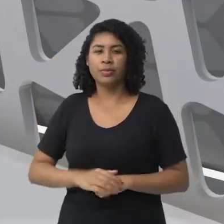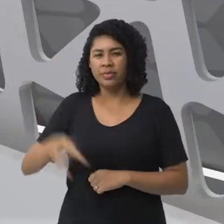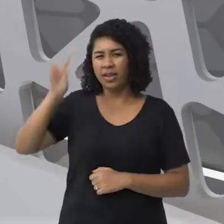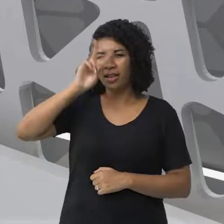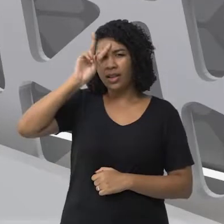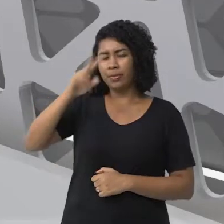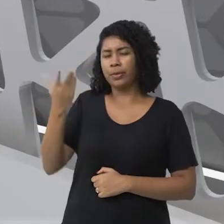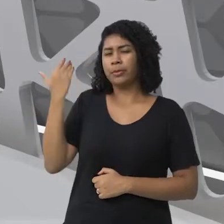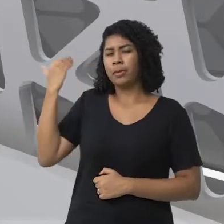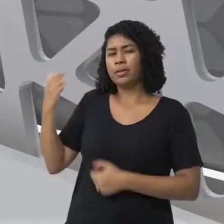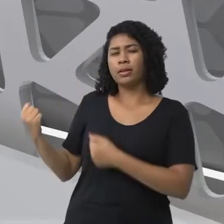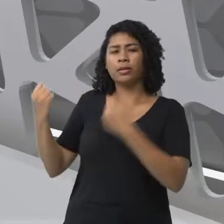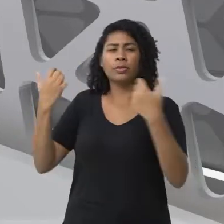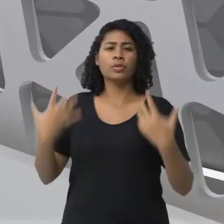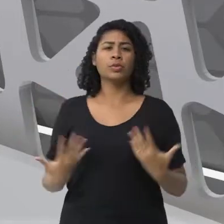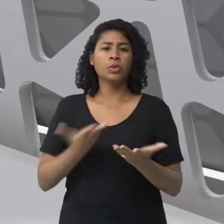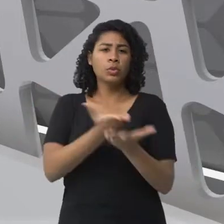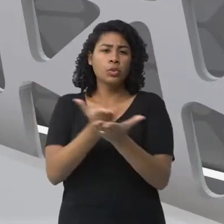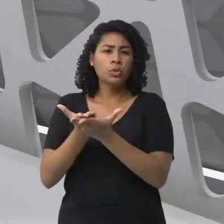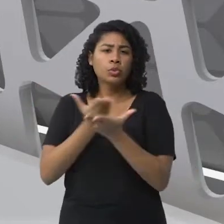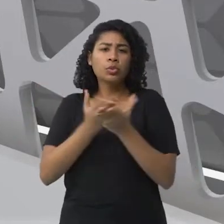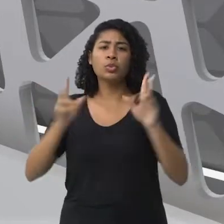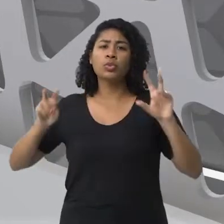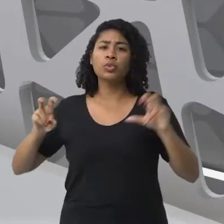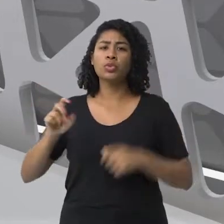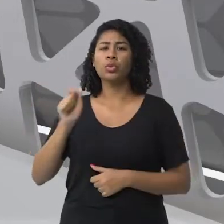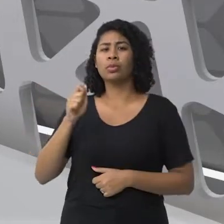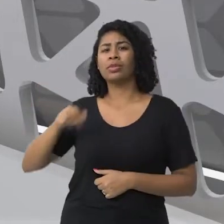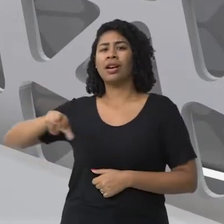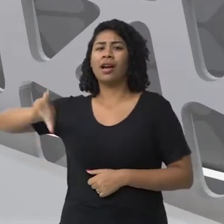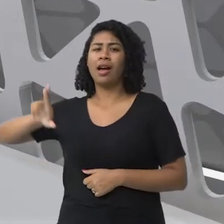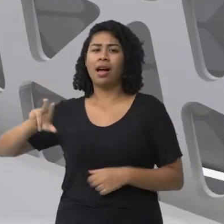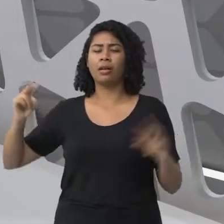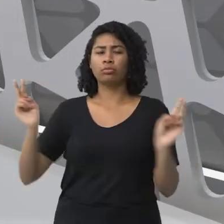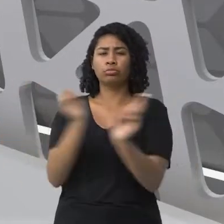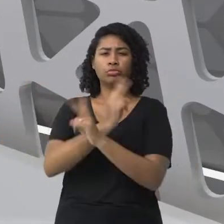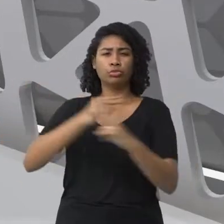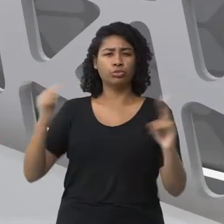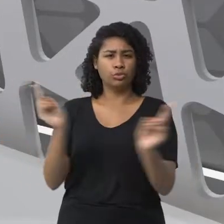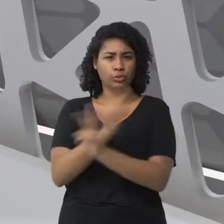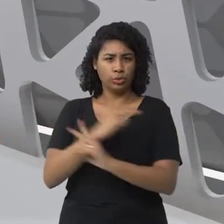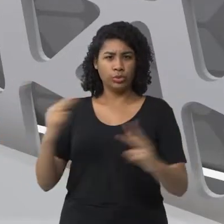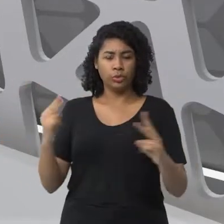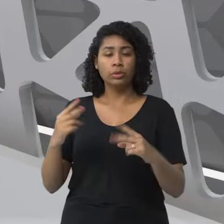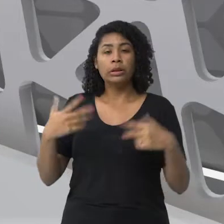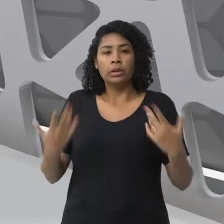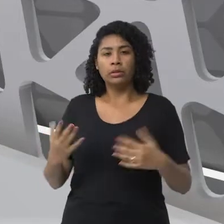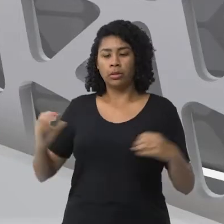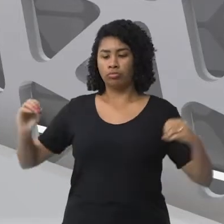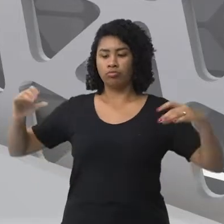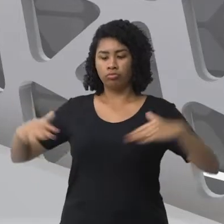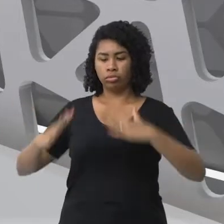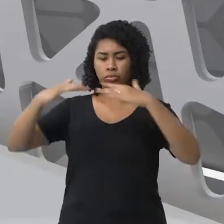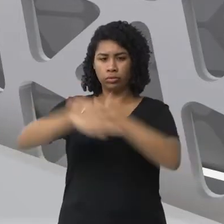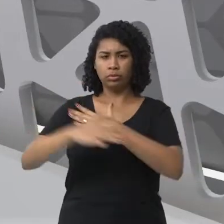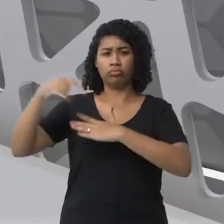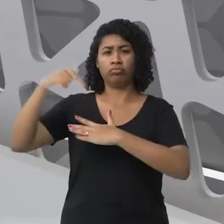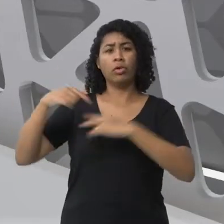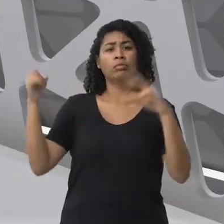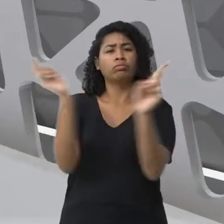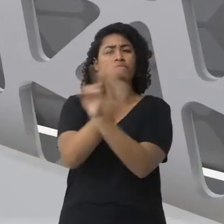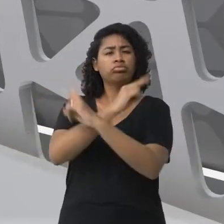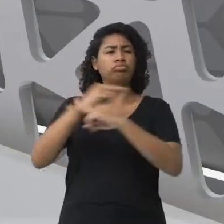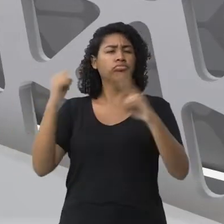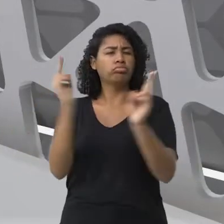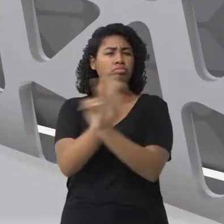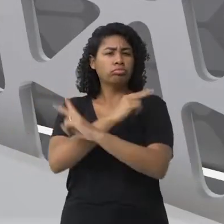com a professora Ludmila sobre as massas de ar, os ventos alísios. Então, o vento que vem do Oceano Atlântico, que vem em direção ao